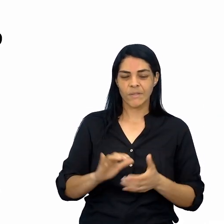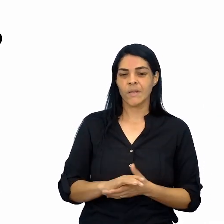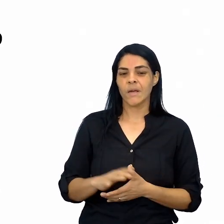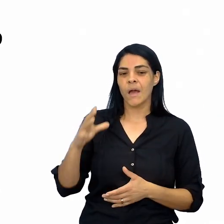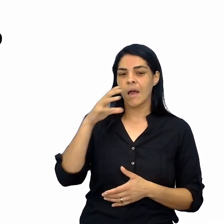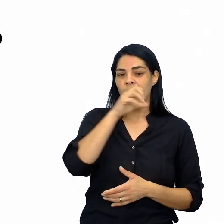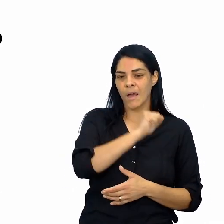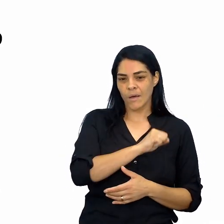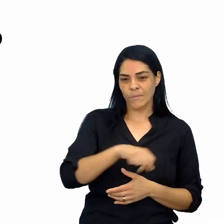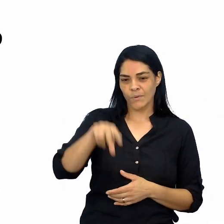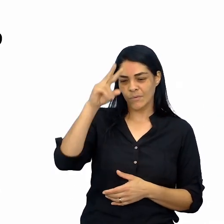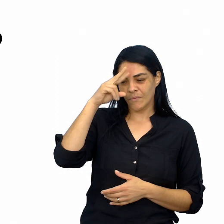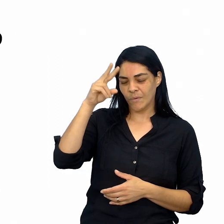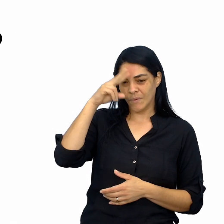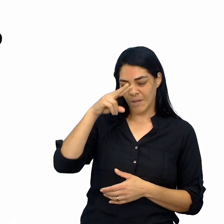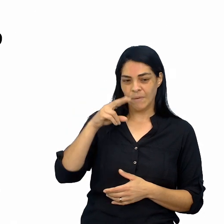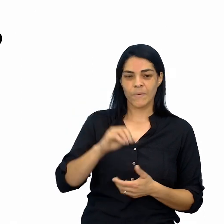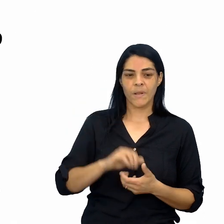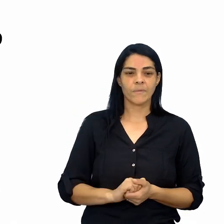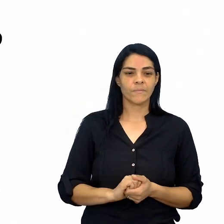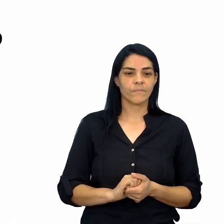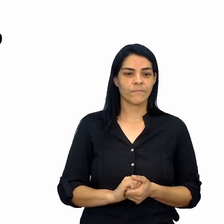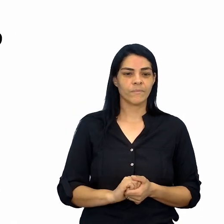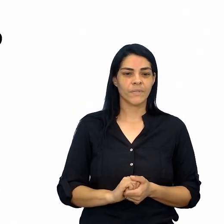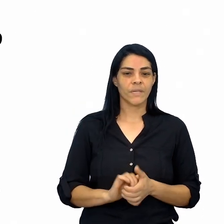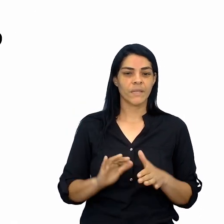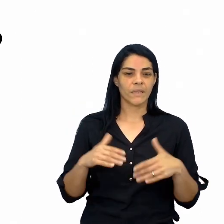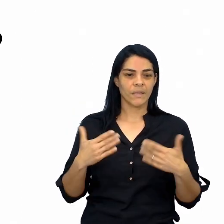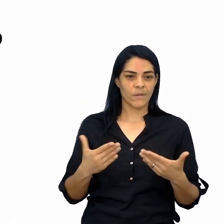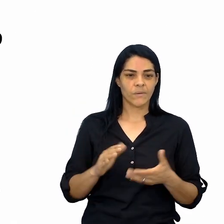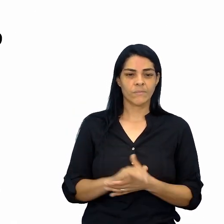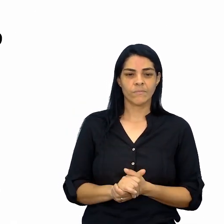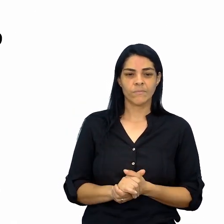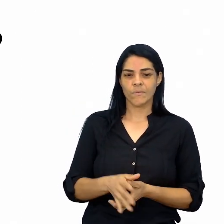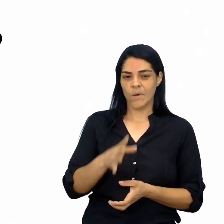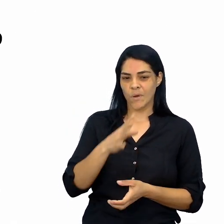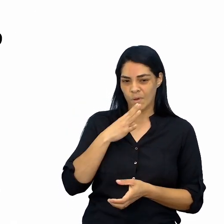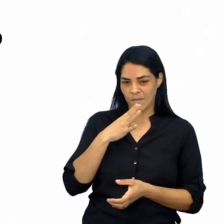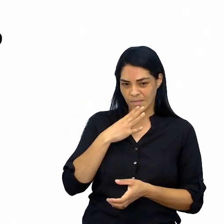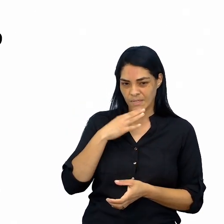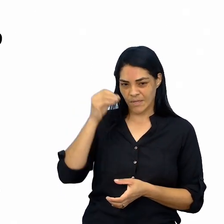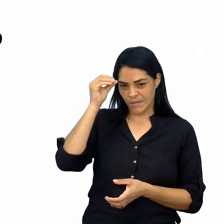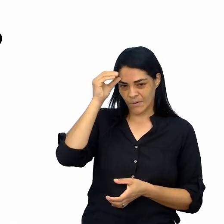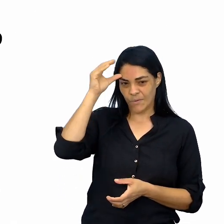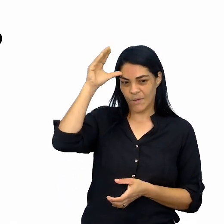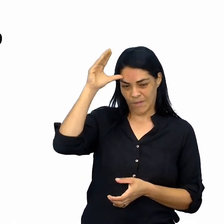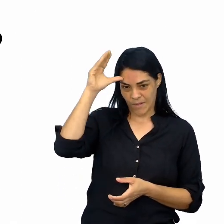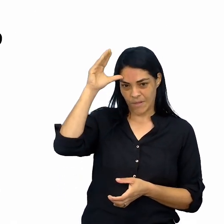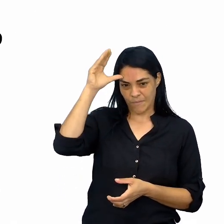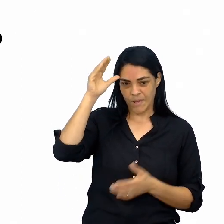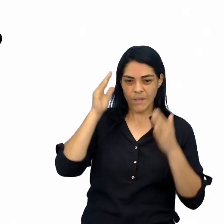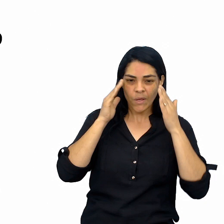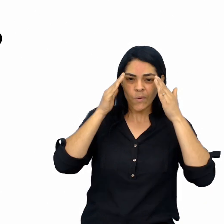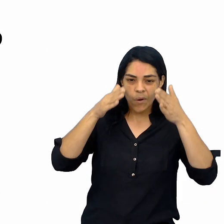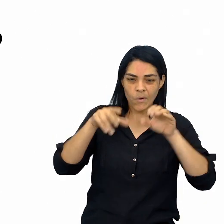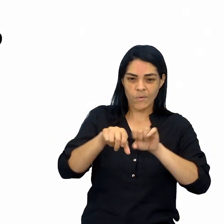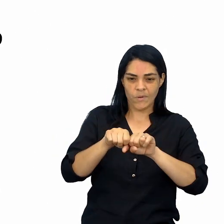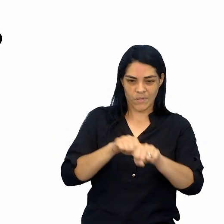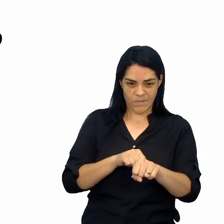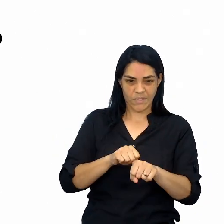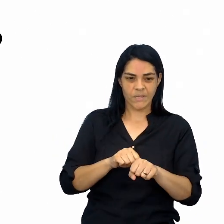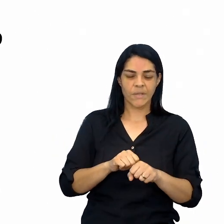rapidamente retomá-los aqui. Então, são eles: conhecer e compreender o foco formativo,